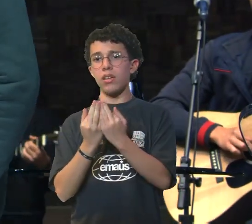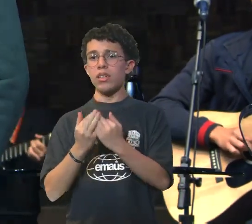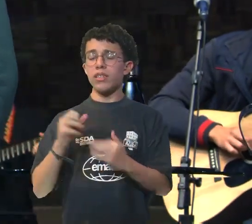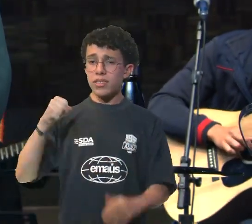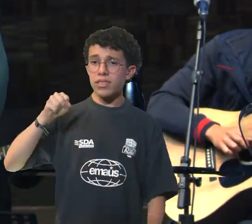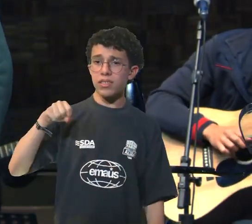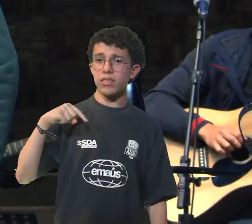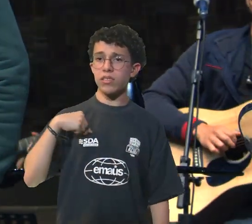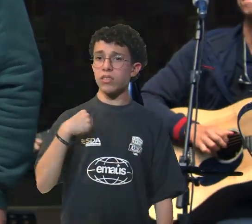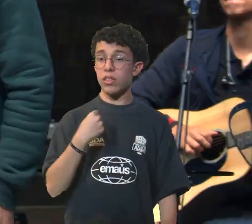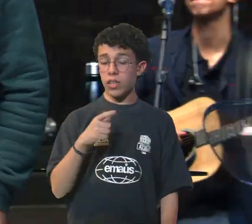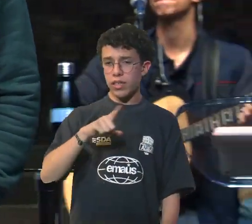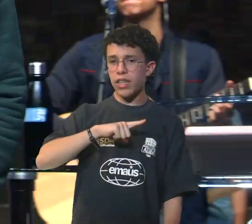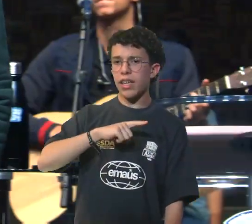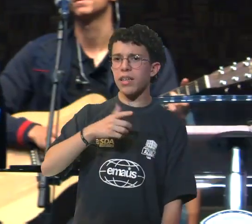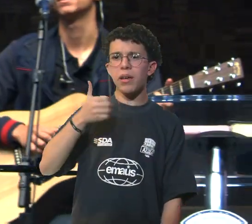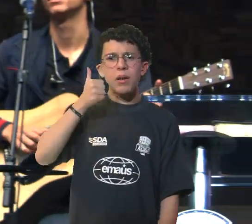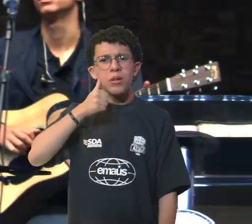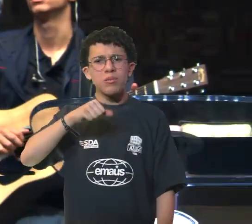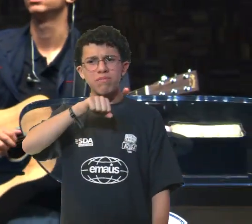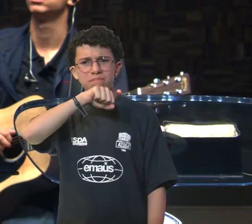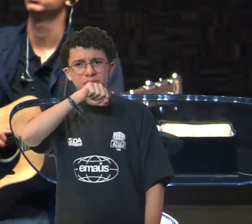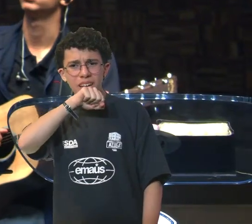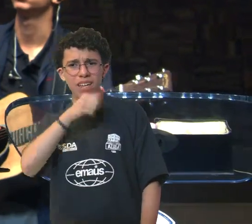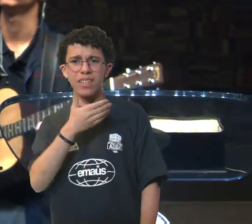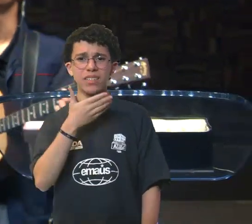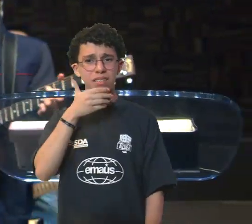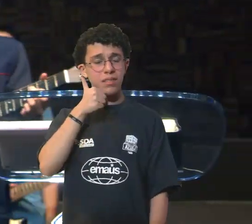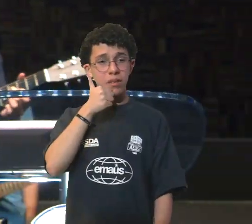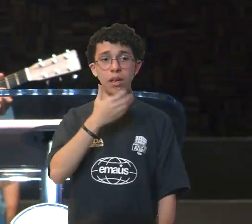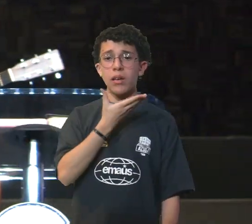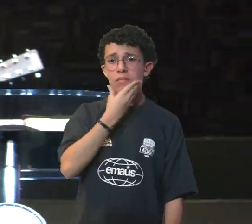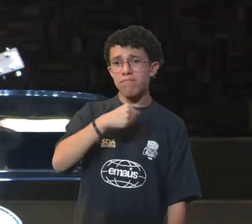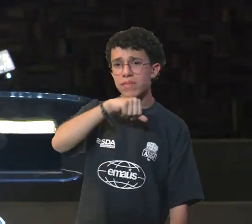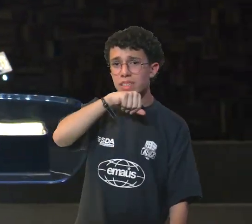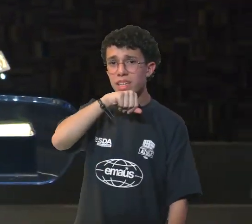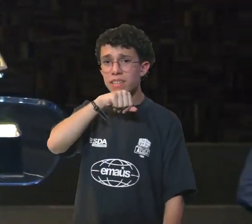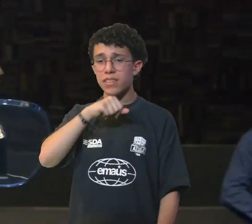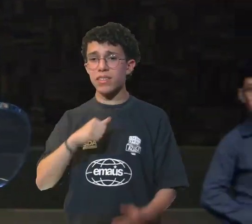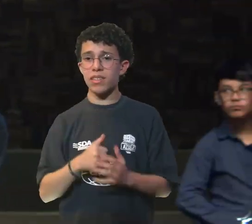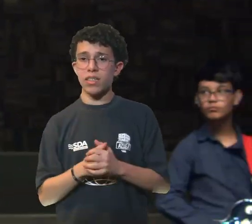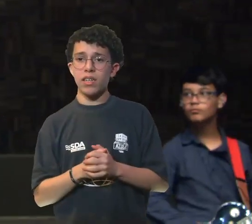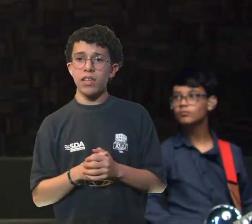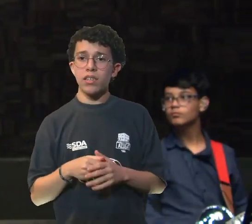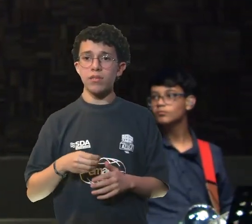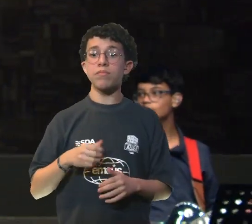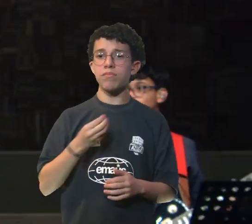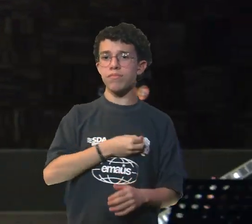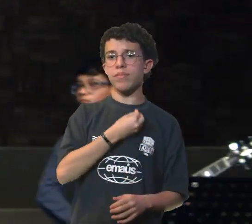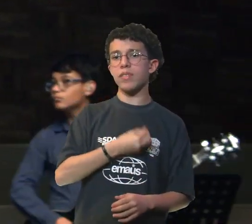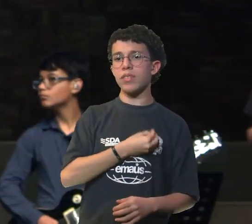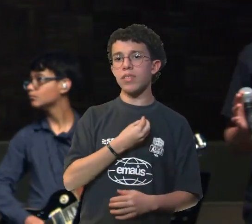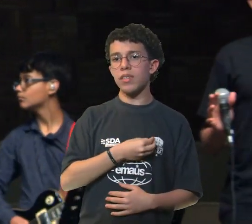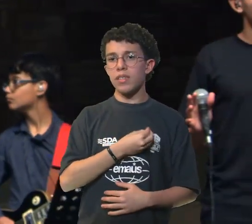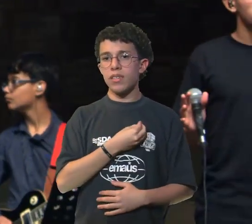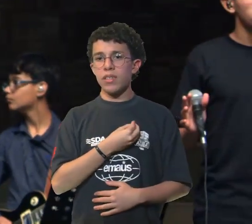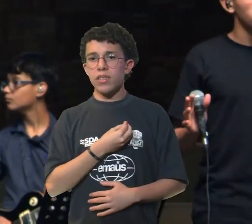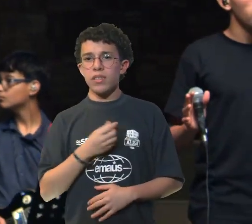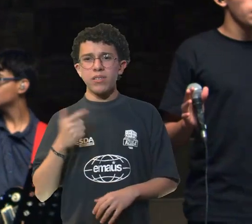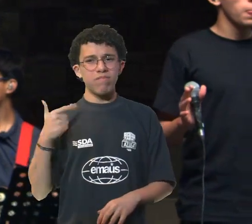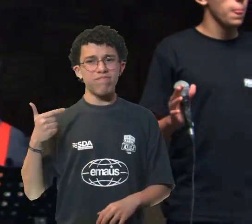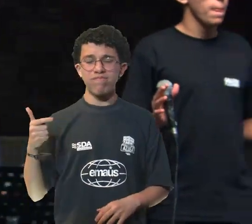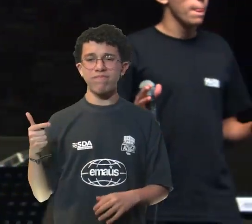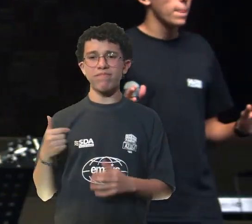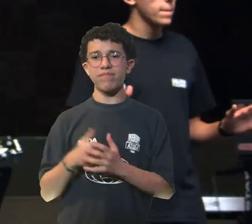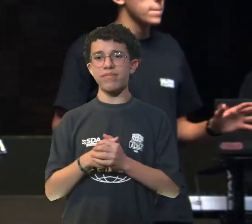Sim, tem pais que não estão aqui por 1000 motivos. Mas, Senhor, hoje o Senhor falou conosco que nós